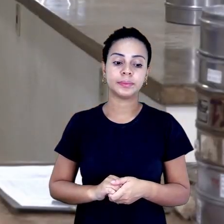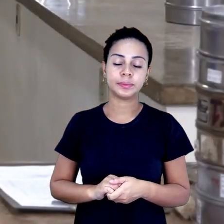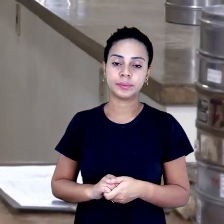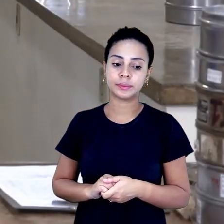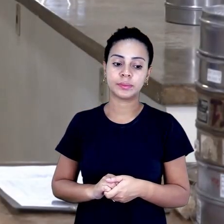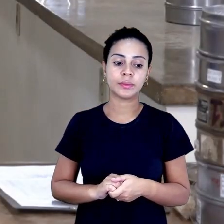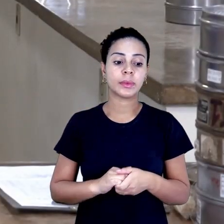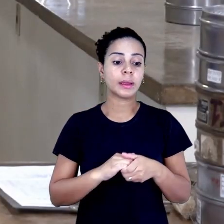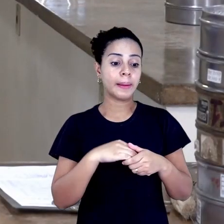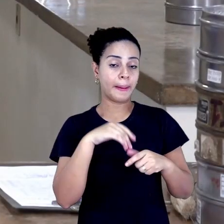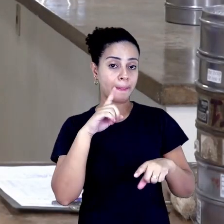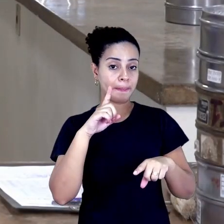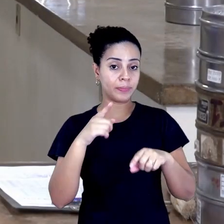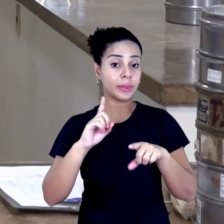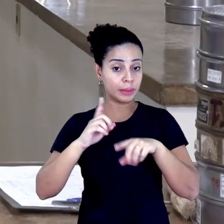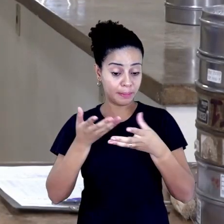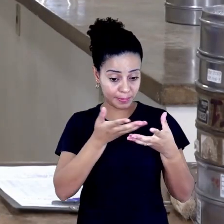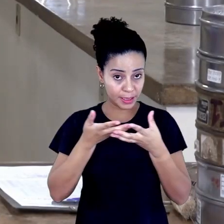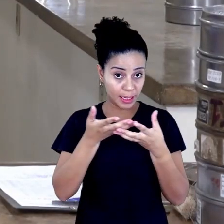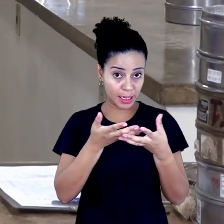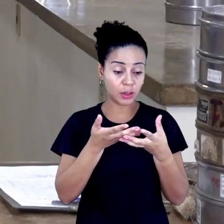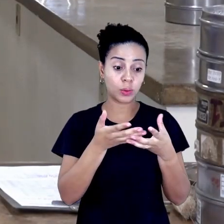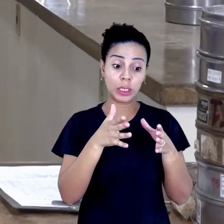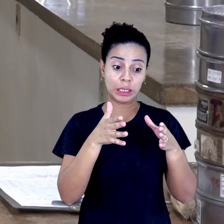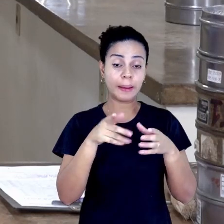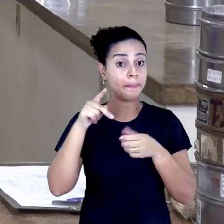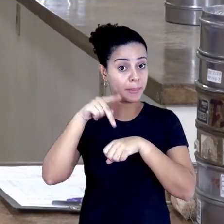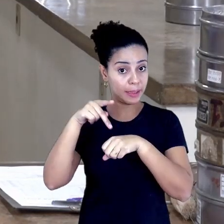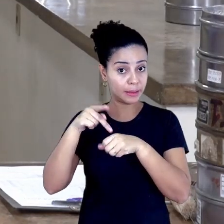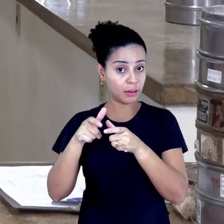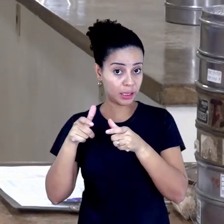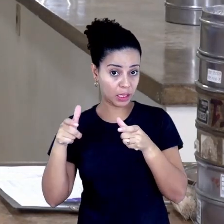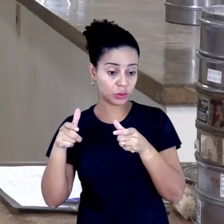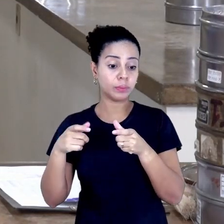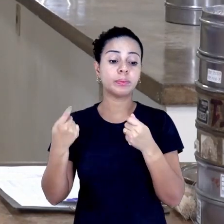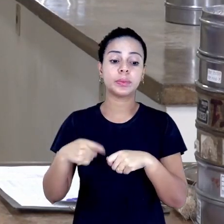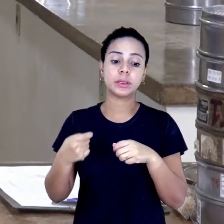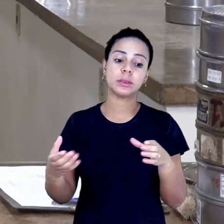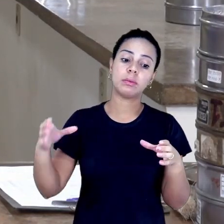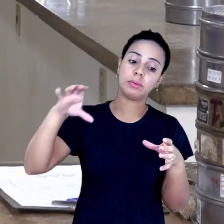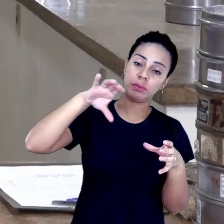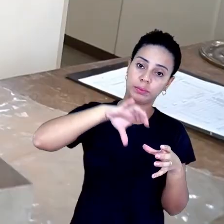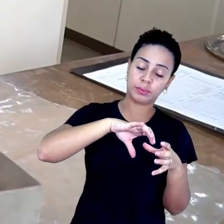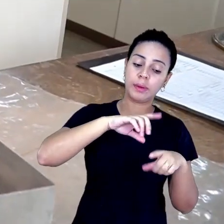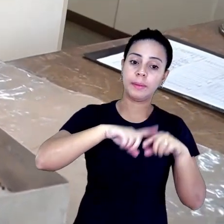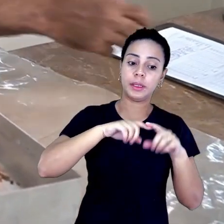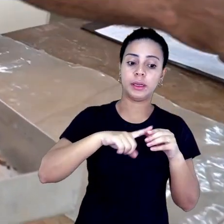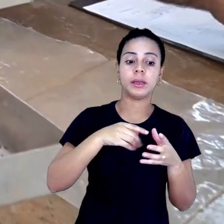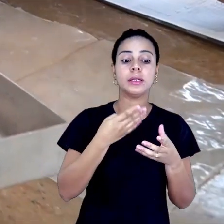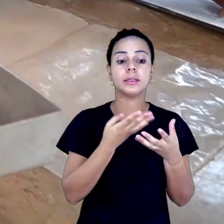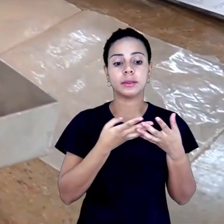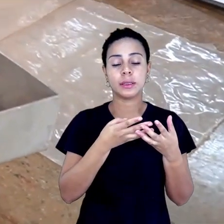Para a realização do peneiramento grosso, pesa-se o material retido na peneira de 2,0 mm,